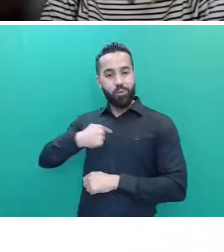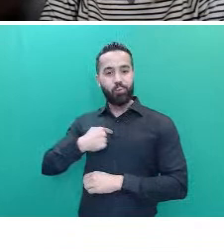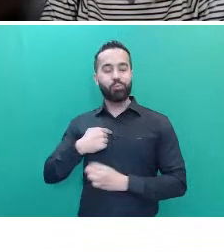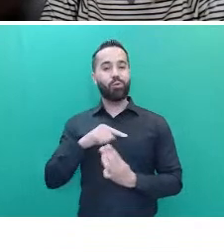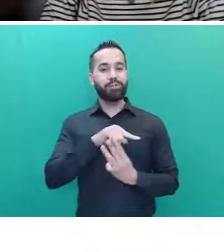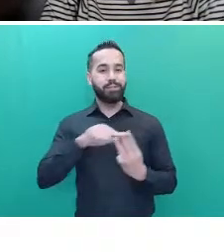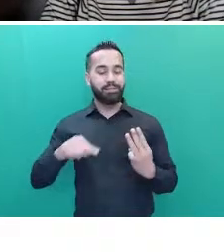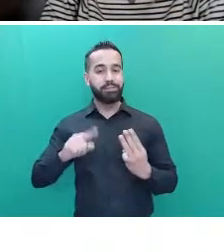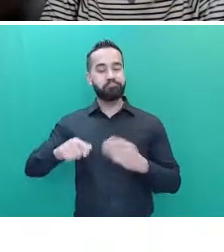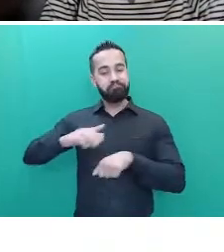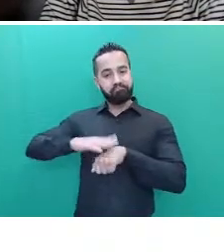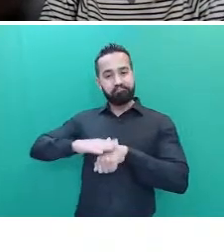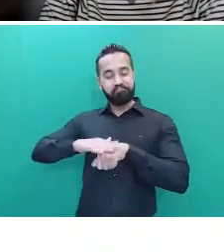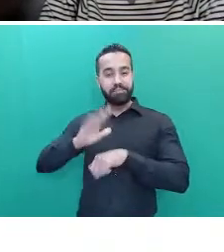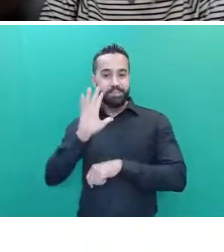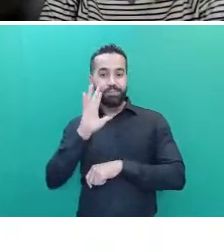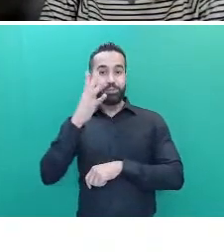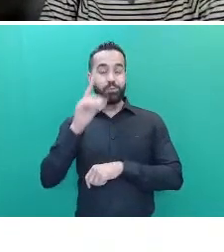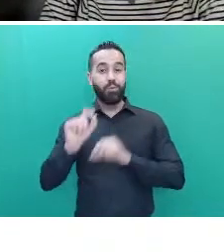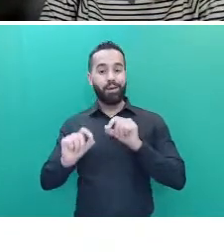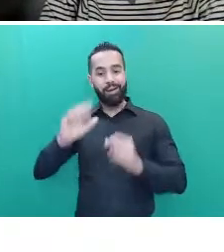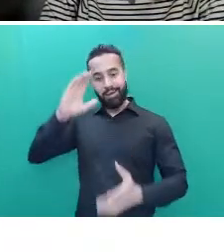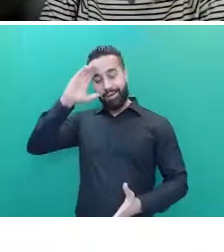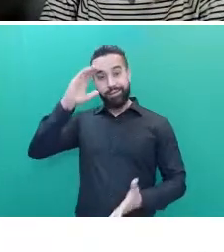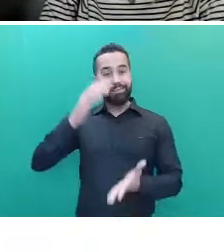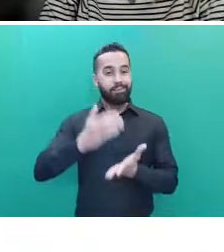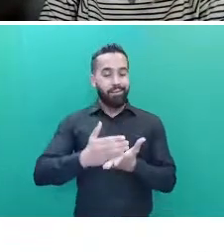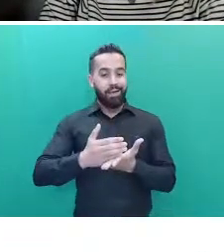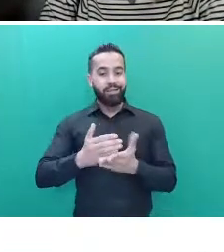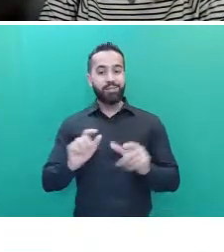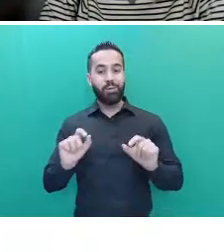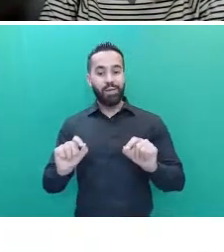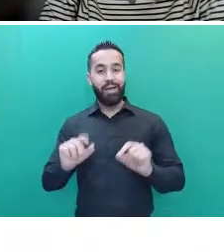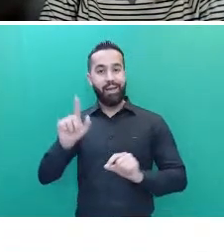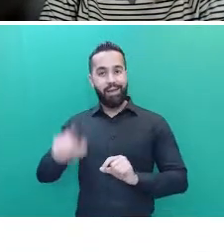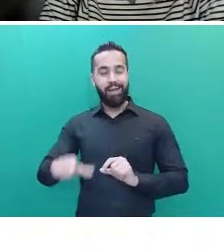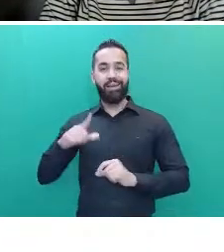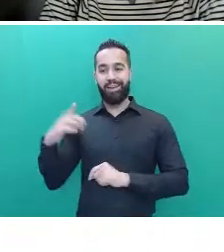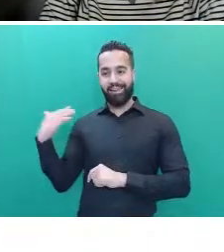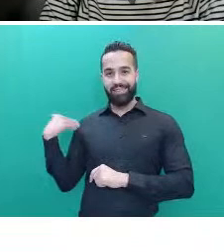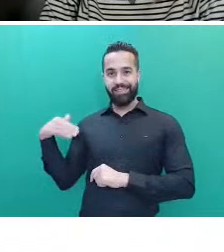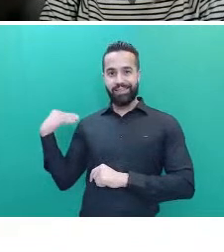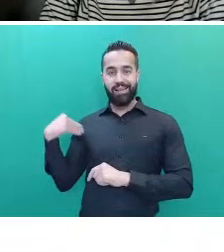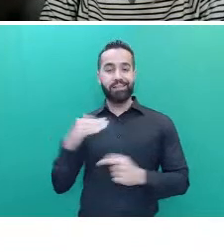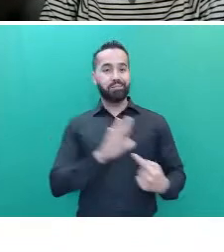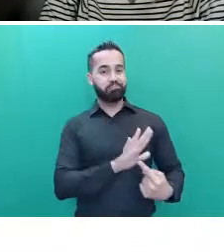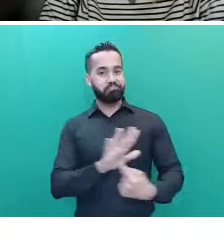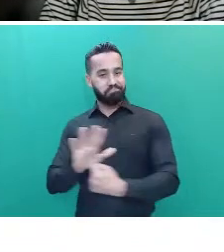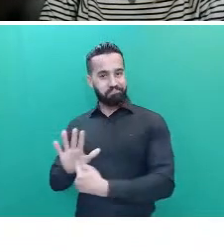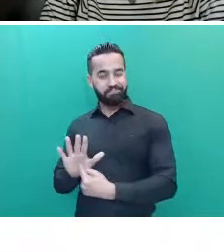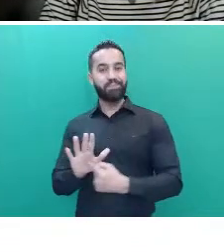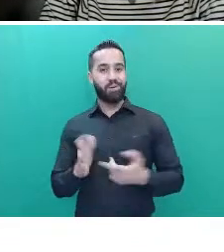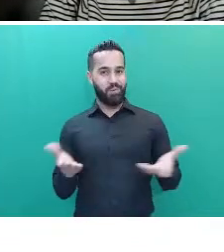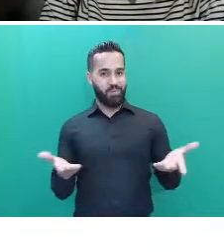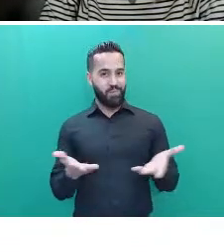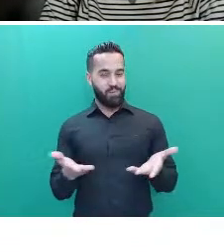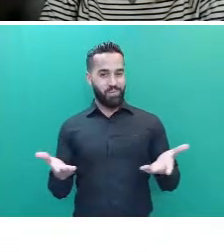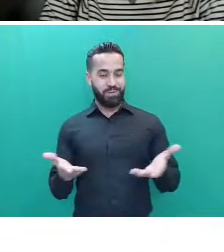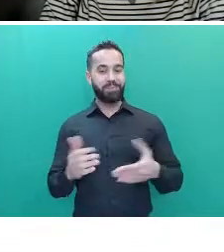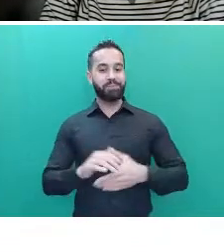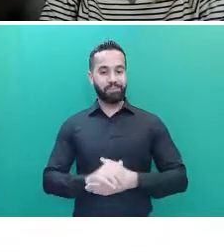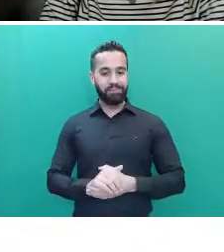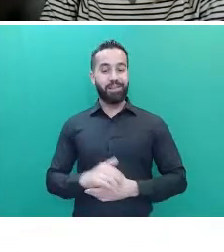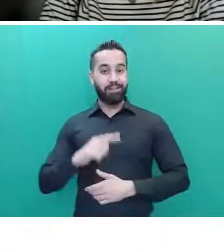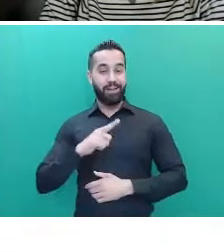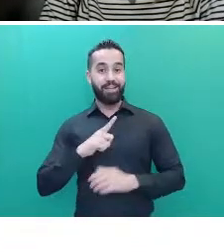decidimos que a tese apresentada pela candidata Renata Cristina Vilaça tem a nota